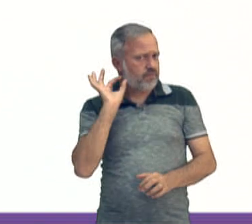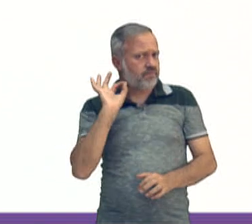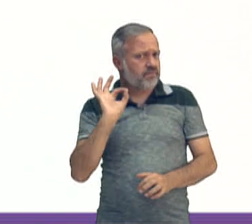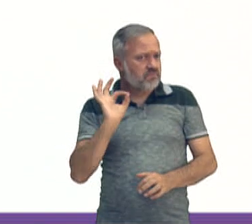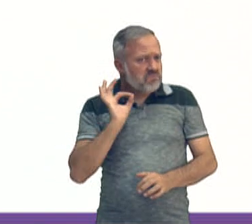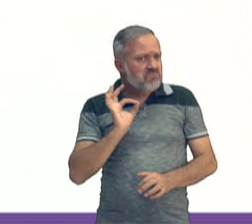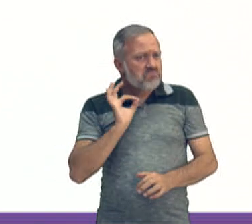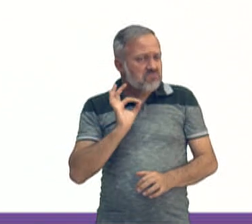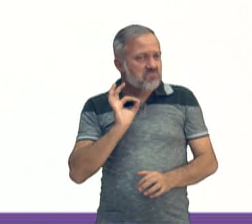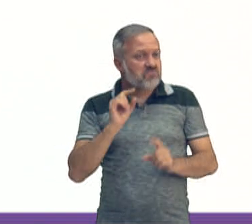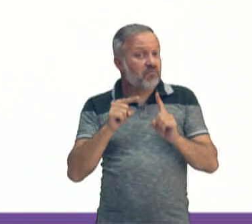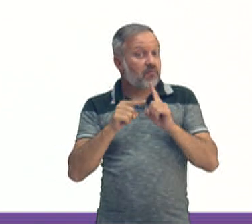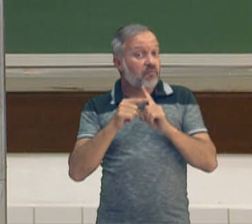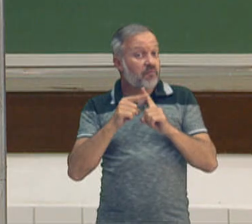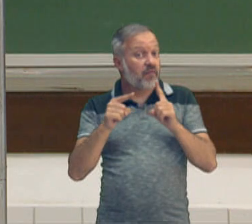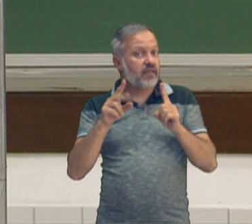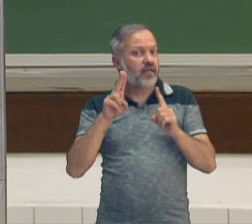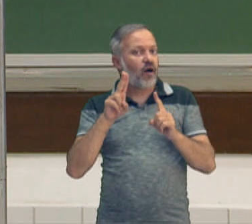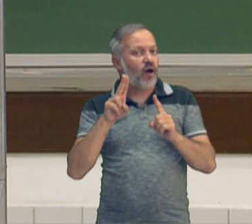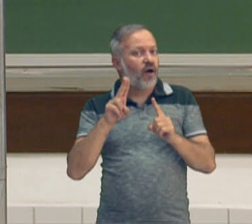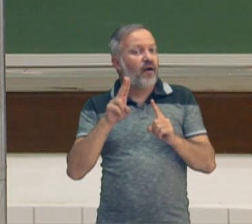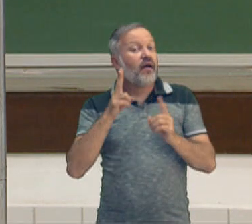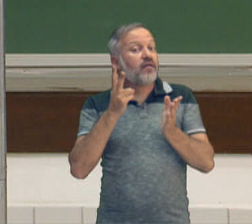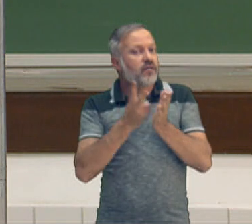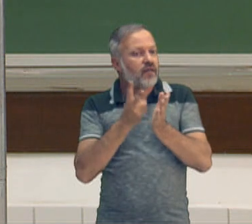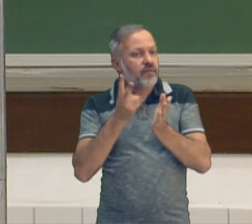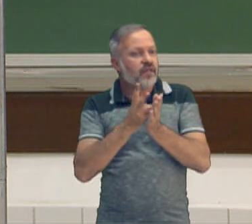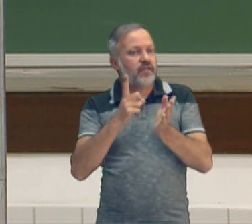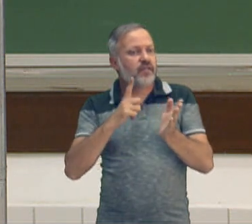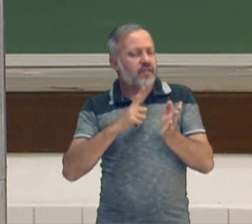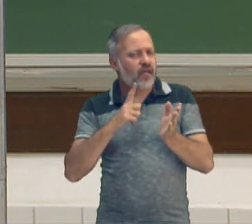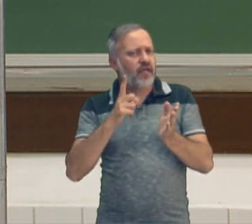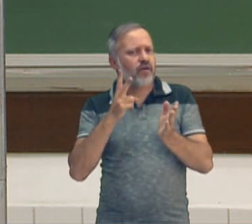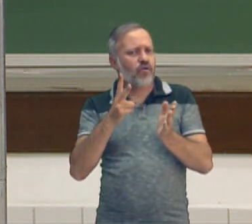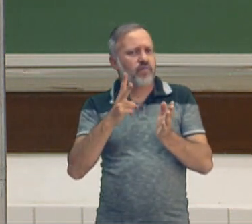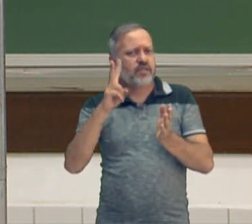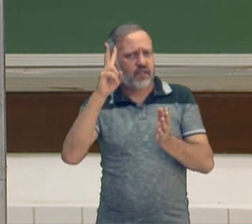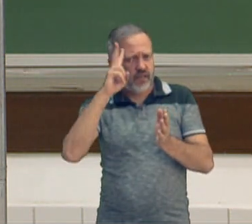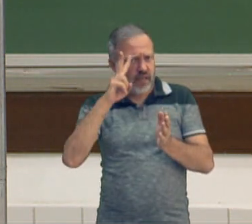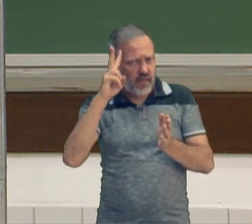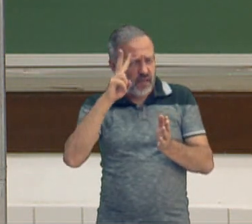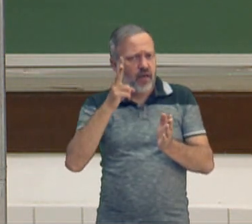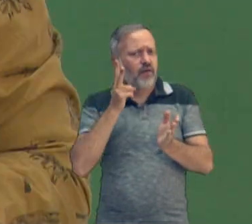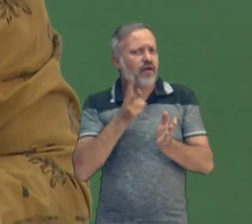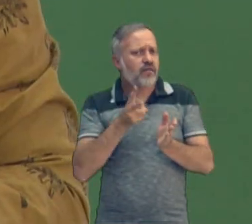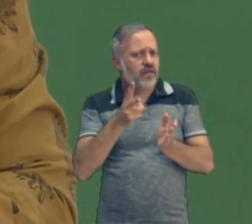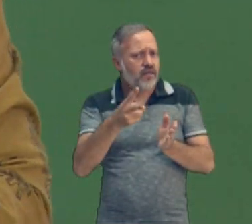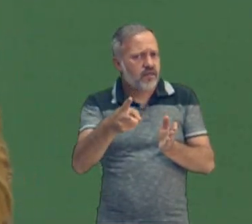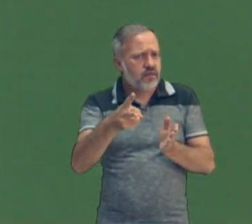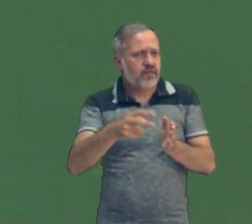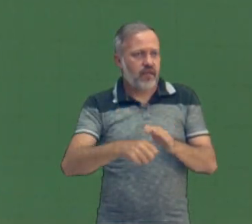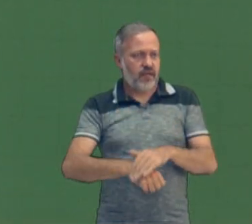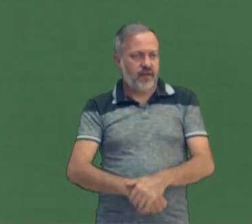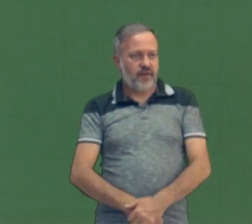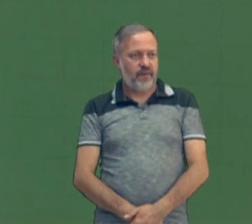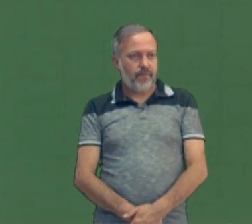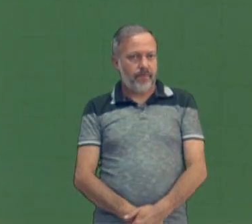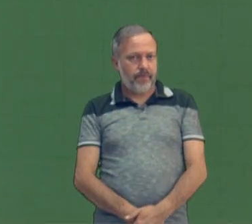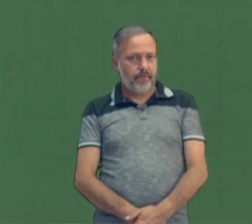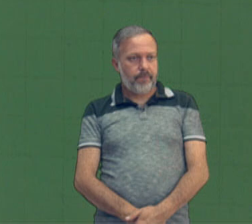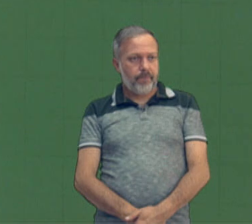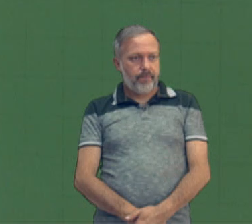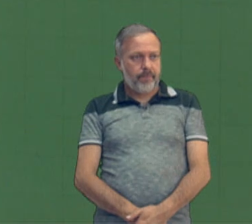patrimônio histórico e cultural da humanidade. Muito bem, vamos reforçar aqui o nosso